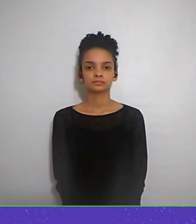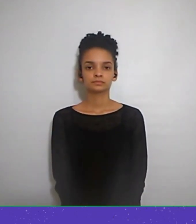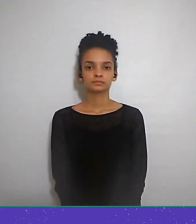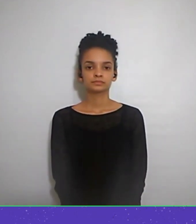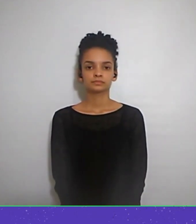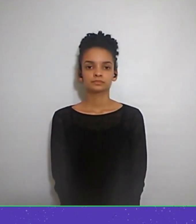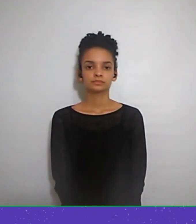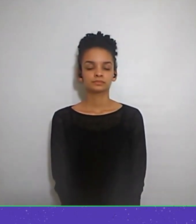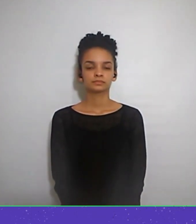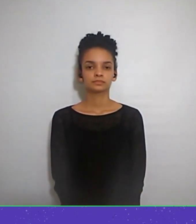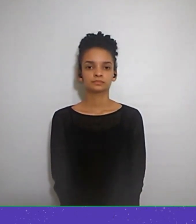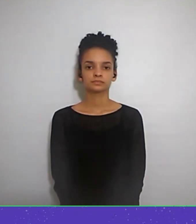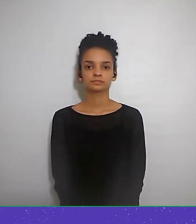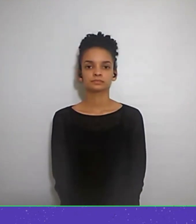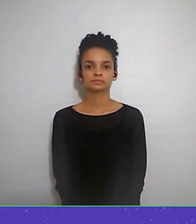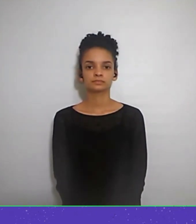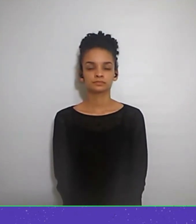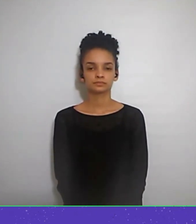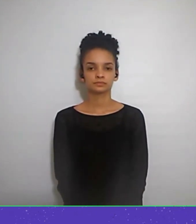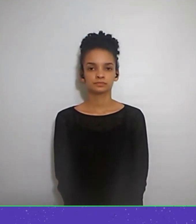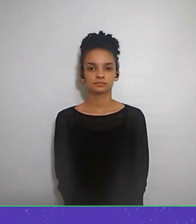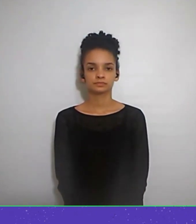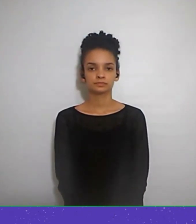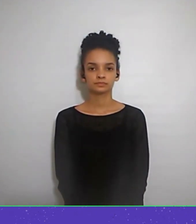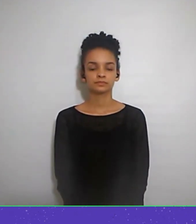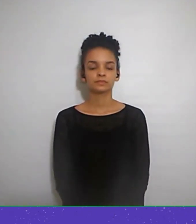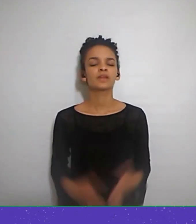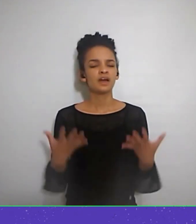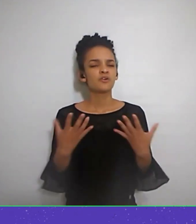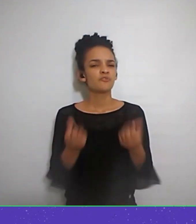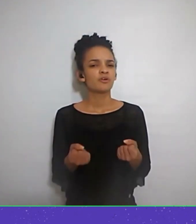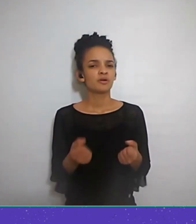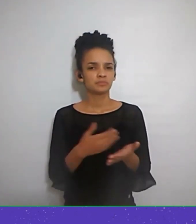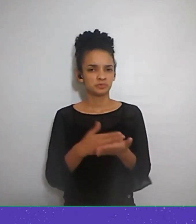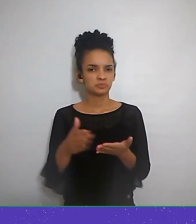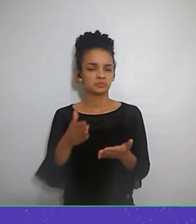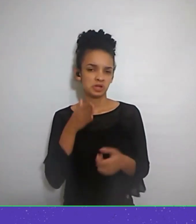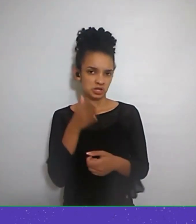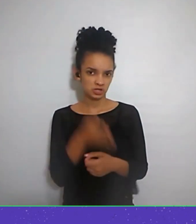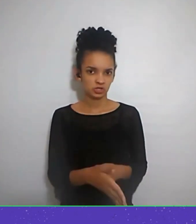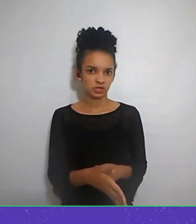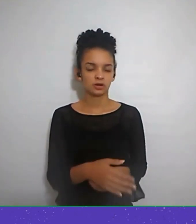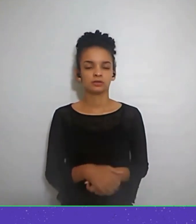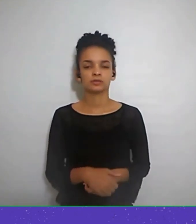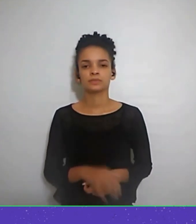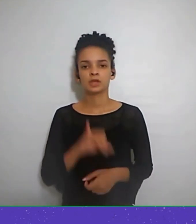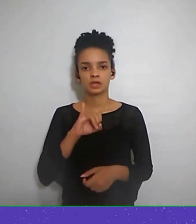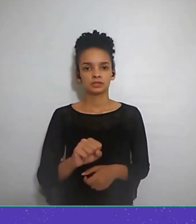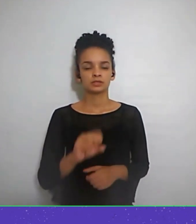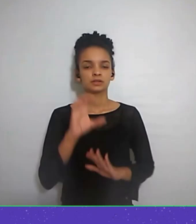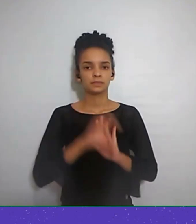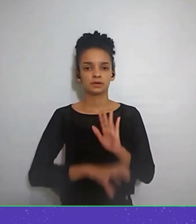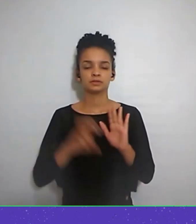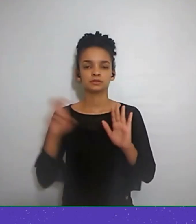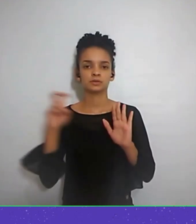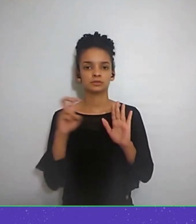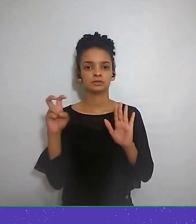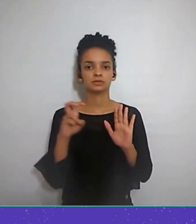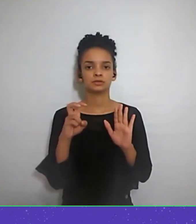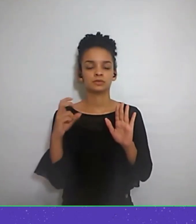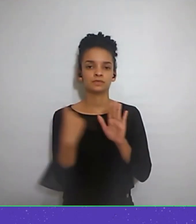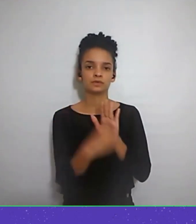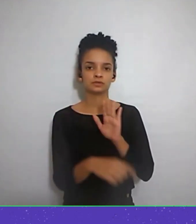Não vamos já direto para, só não ganhar um pouco mais de tempo, vamos para Isaías 55, 10 e 11.